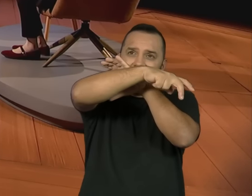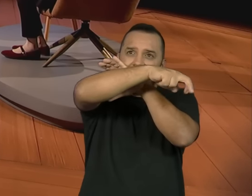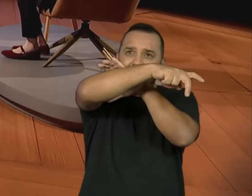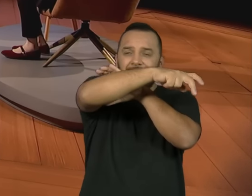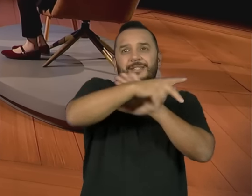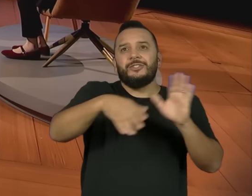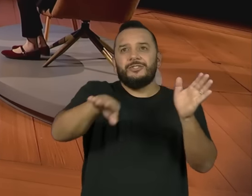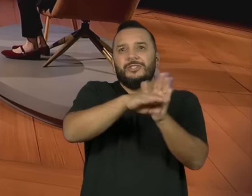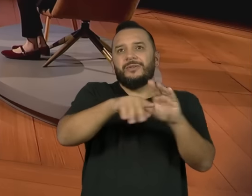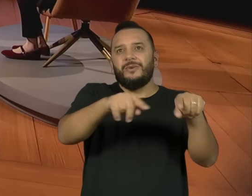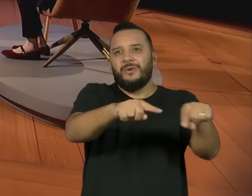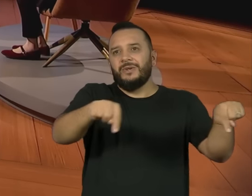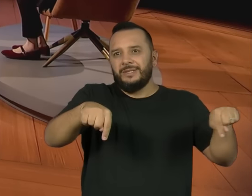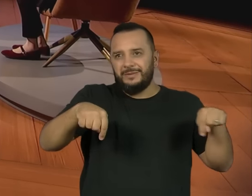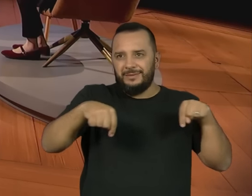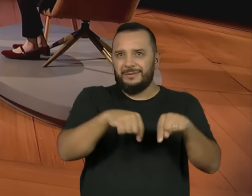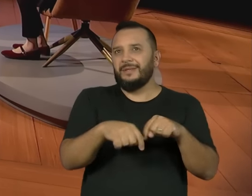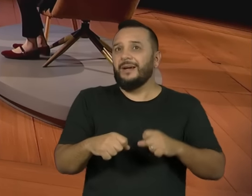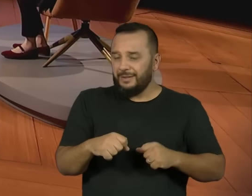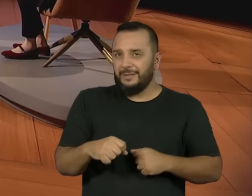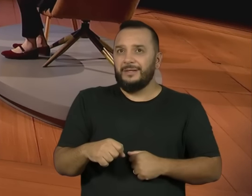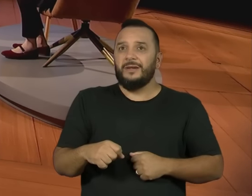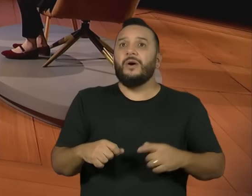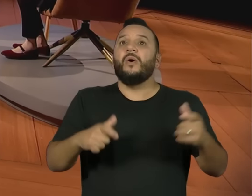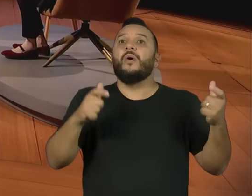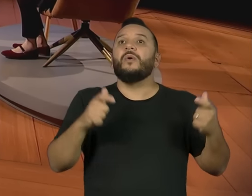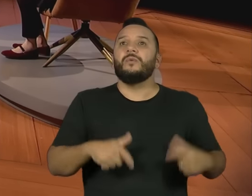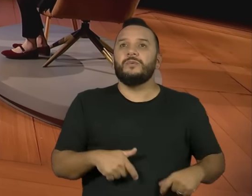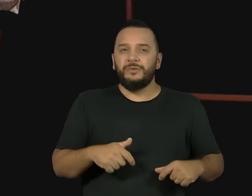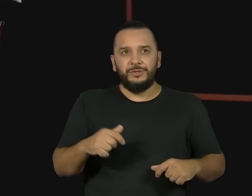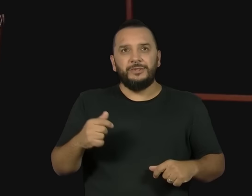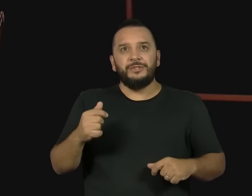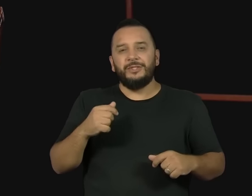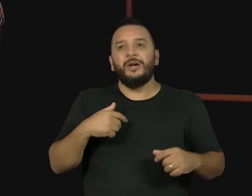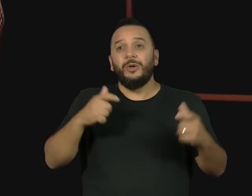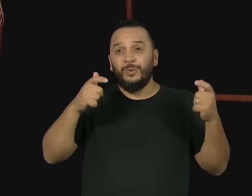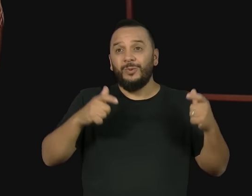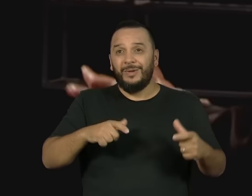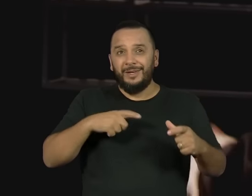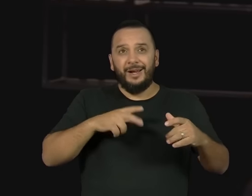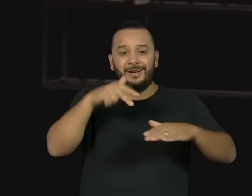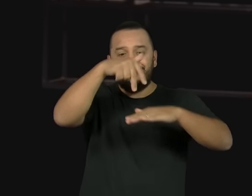chegou na sala, só que a gente saiu justo onde? No palco.